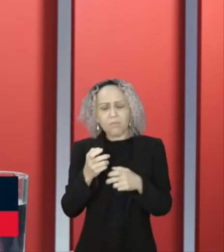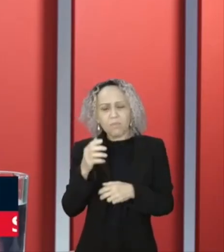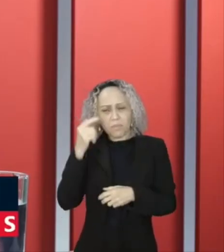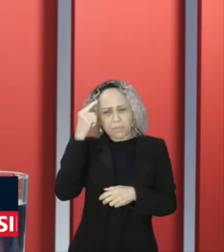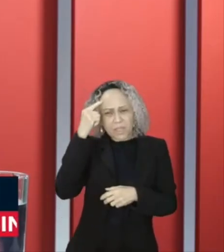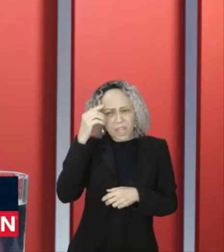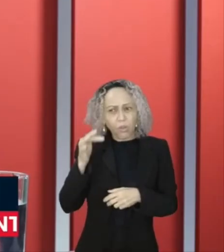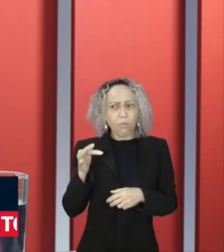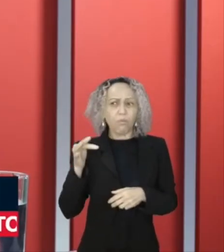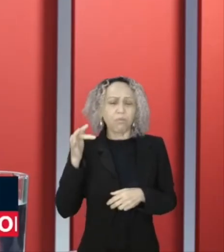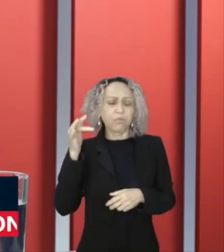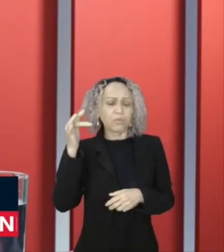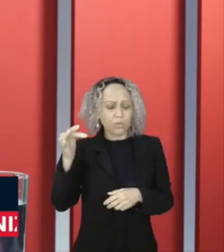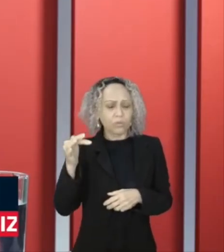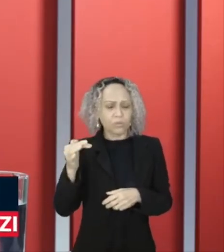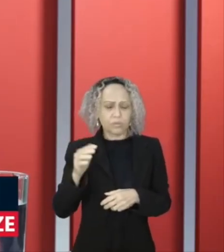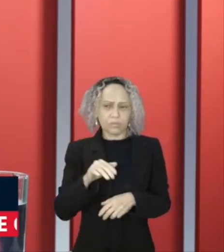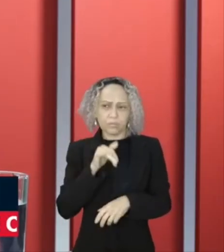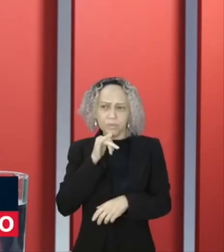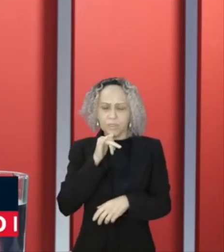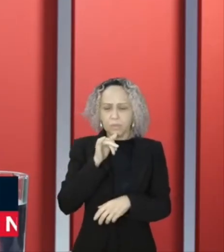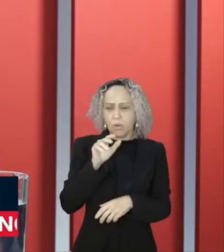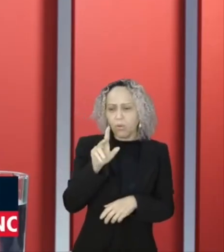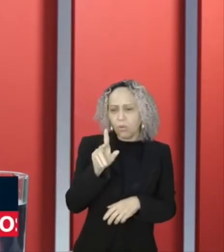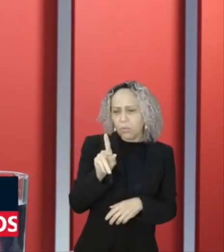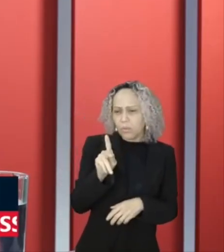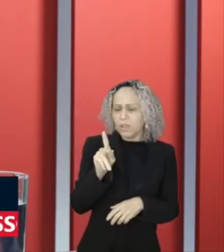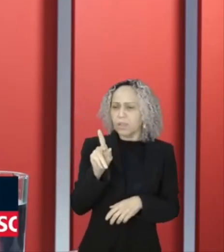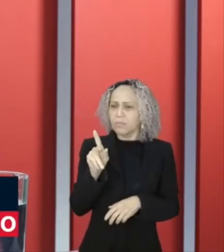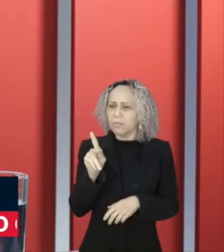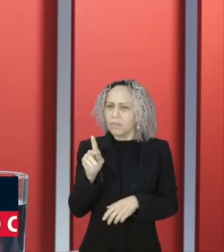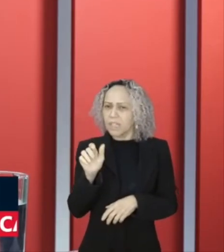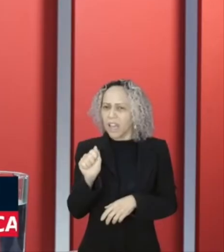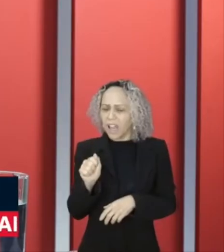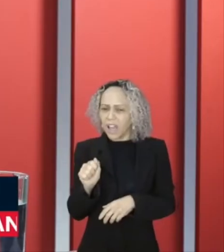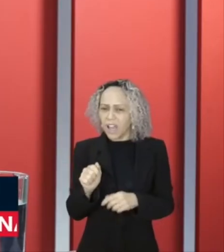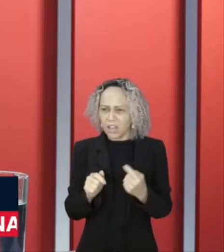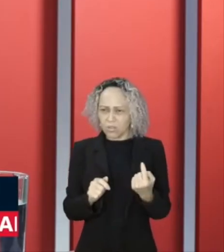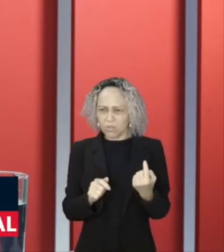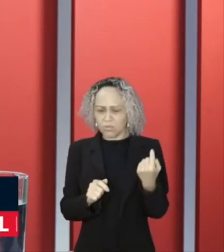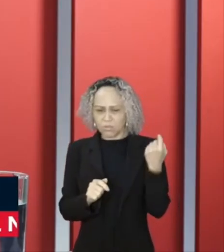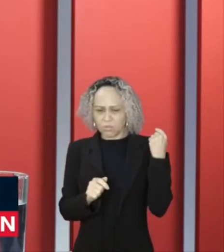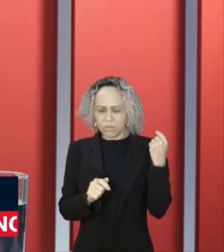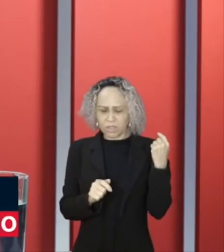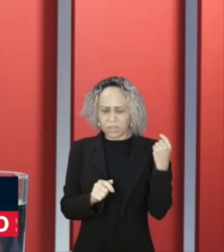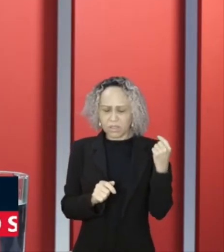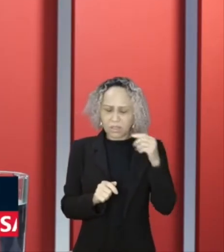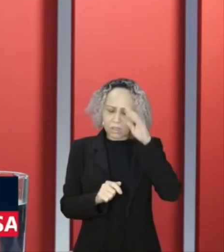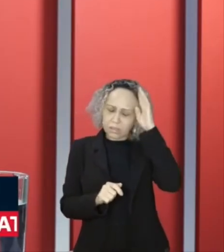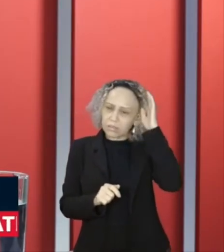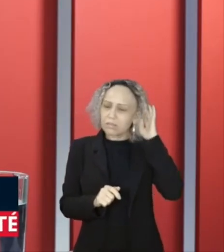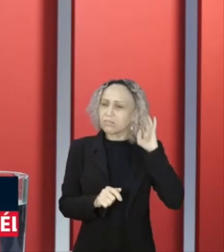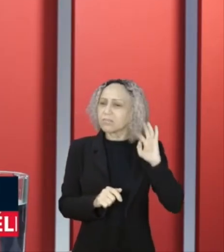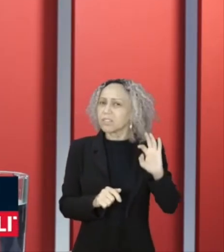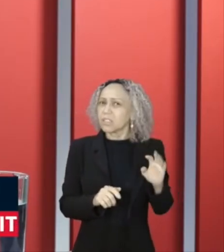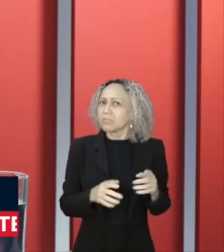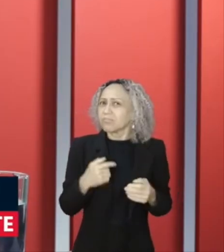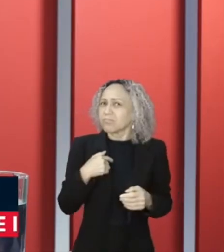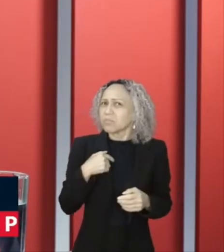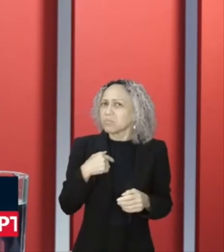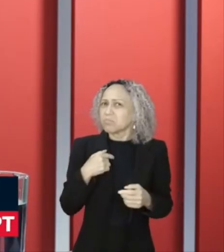do governo Lula, ele não tinha visão de futuro. O Bolsonaro era um exterminador do futuro. Ele não